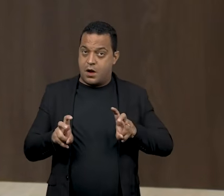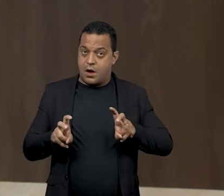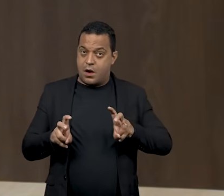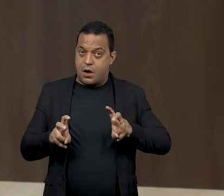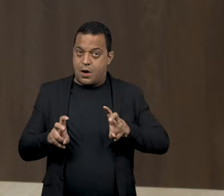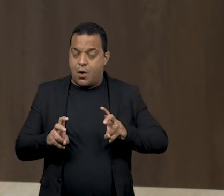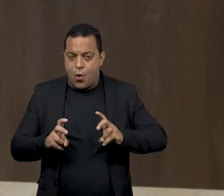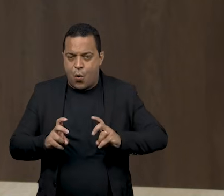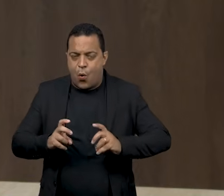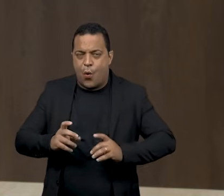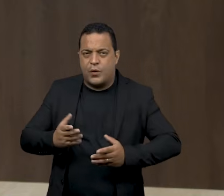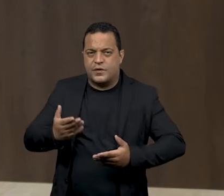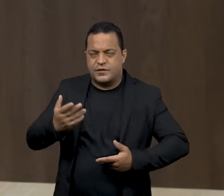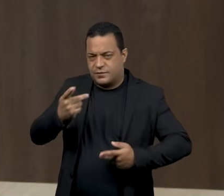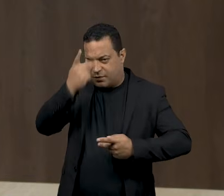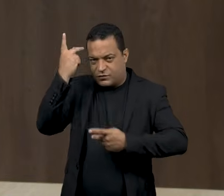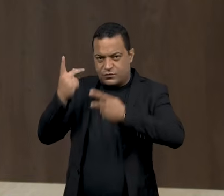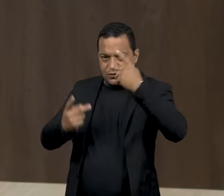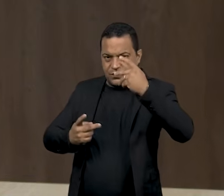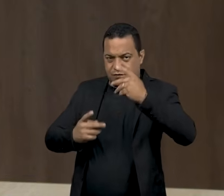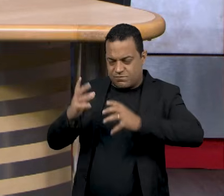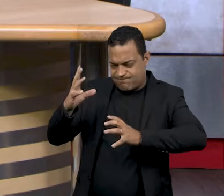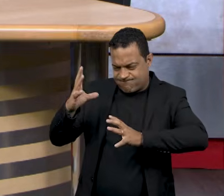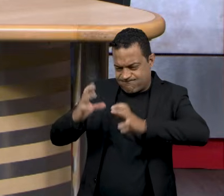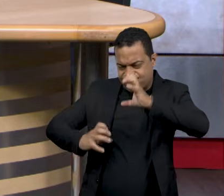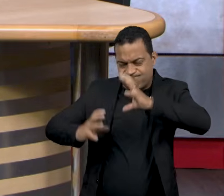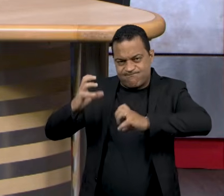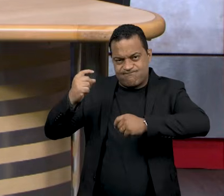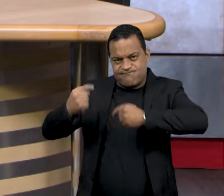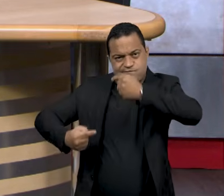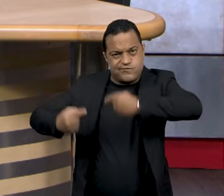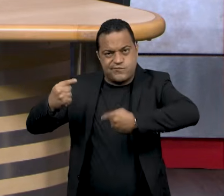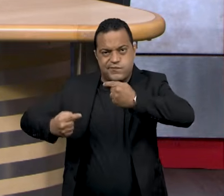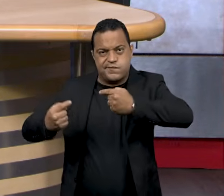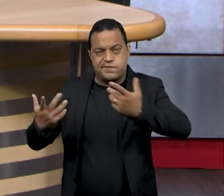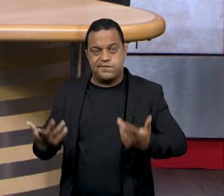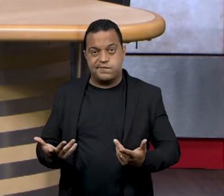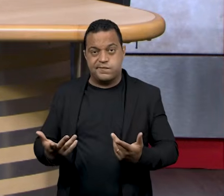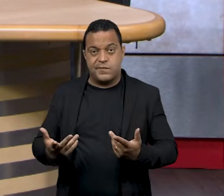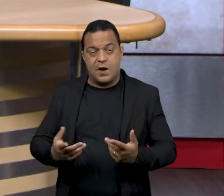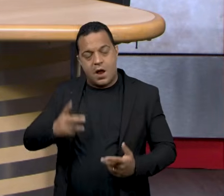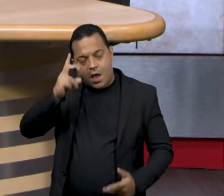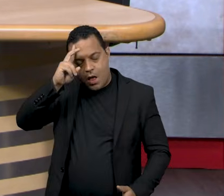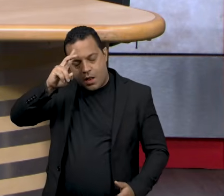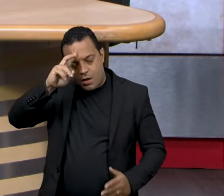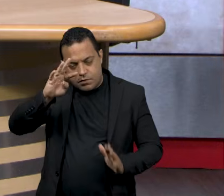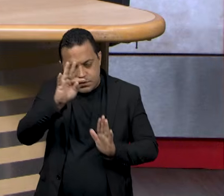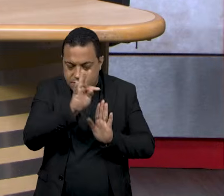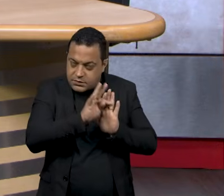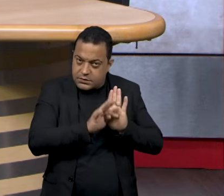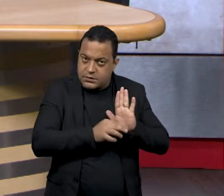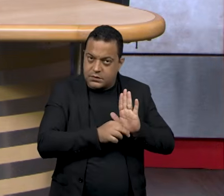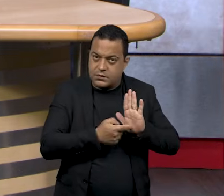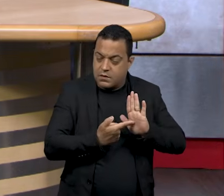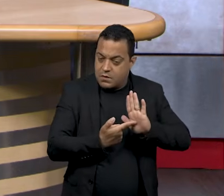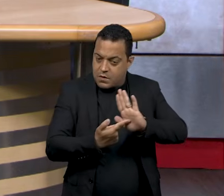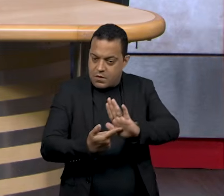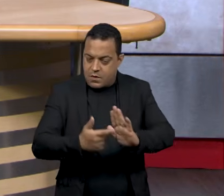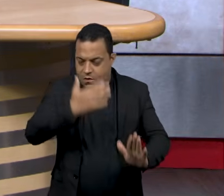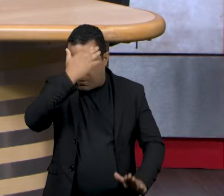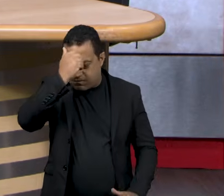irmãos. Você vai lembrar. Lembro, sim. Eu até anotei o texto que nós usamos lá naquele programa, que